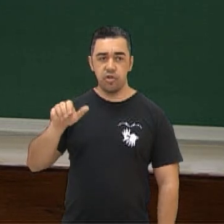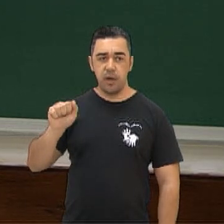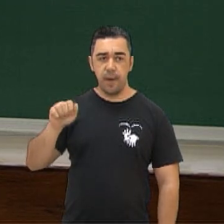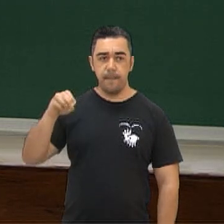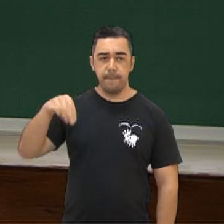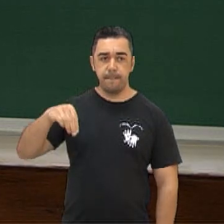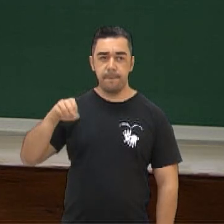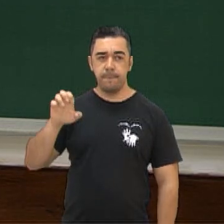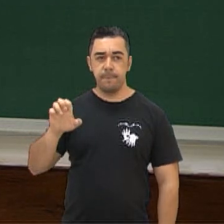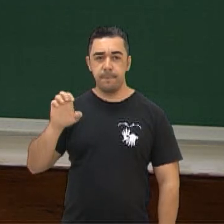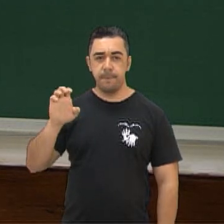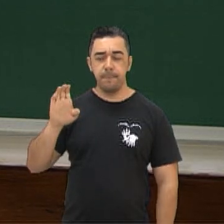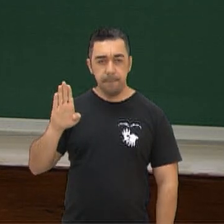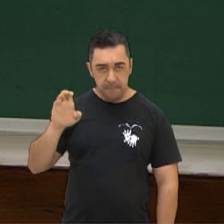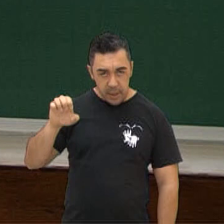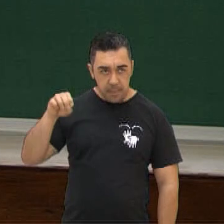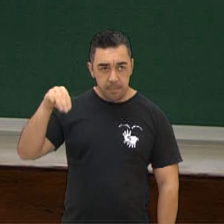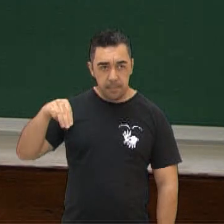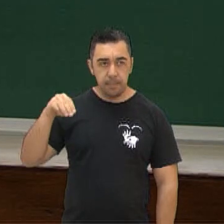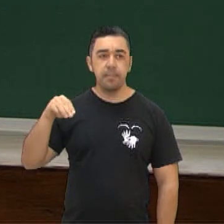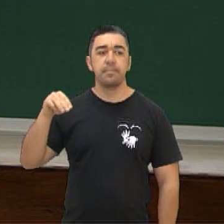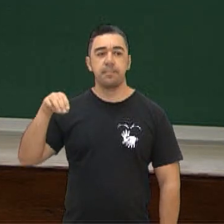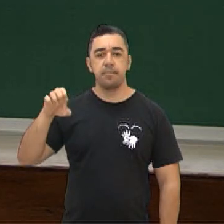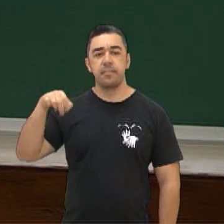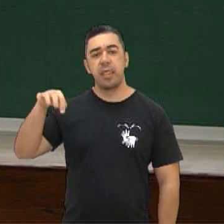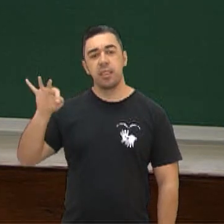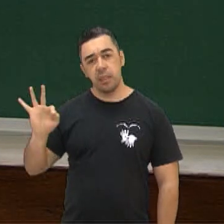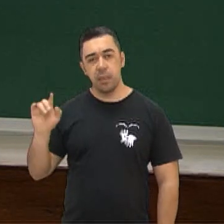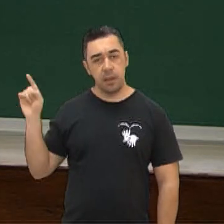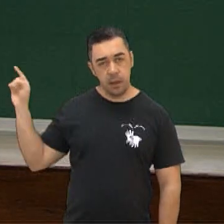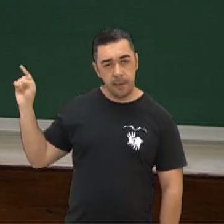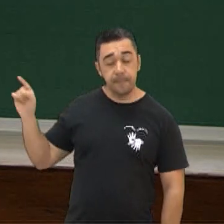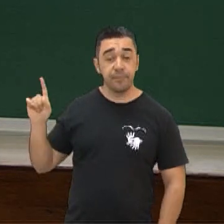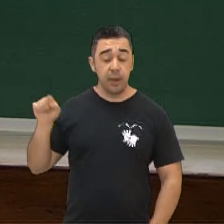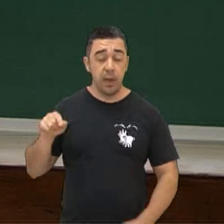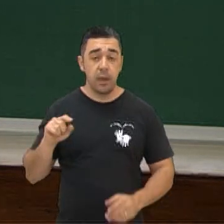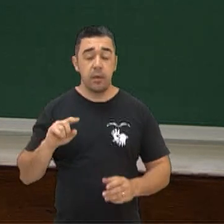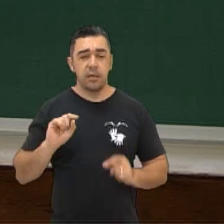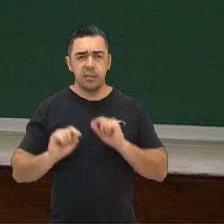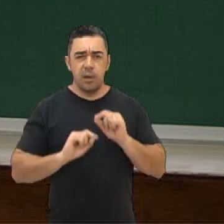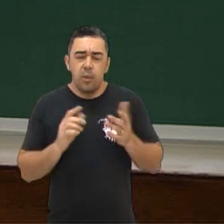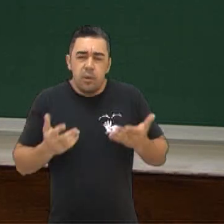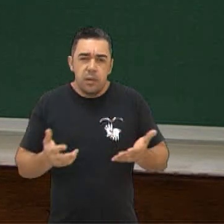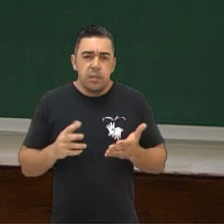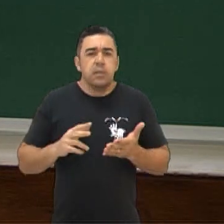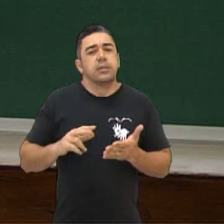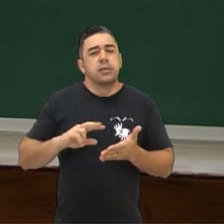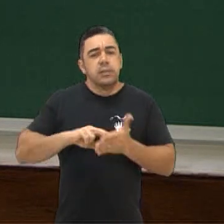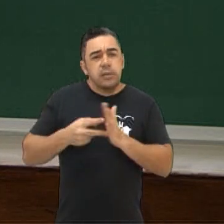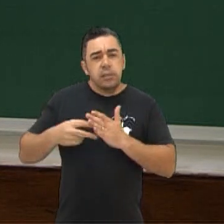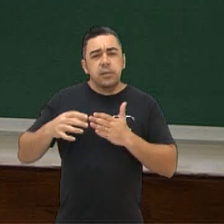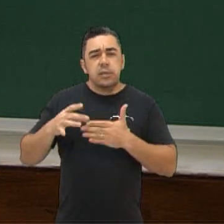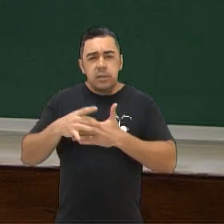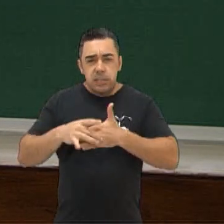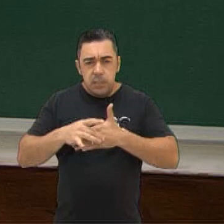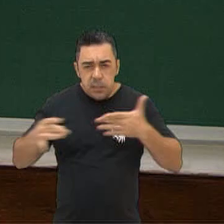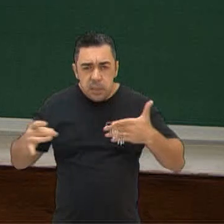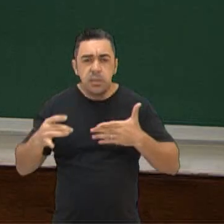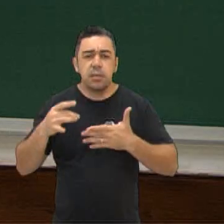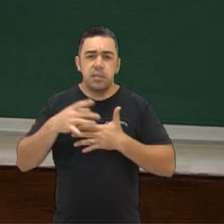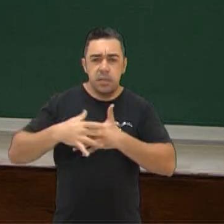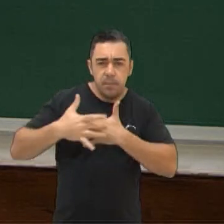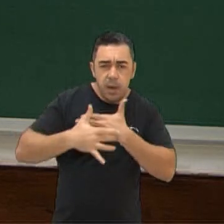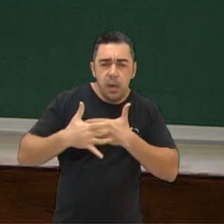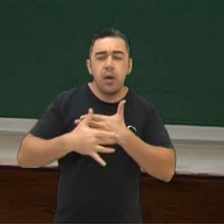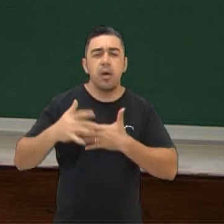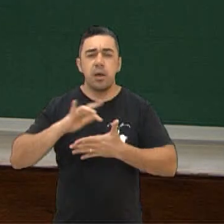de cavalgamento ou encavalamento. No plano semântico, esse processo concorre com o arranjo sintático dos termos, e